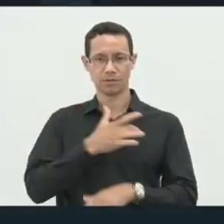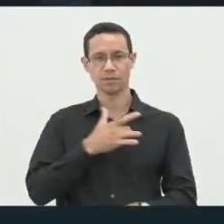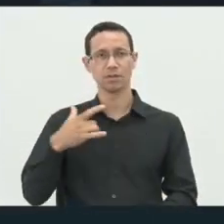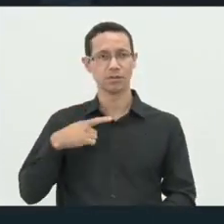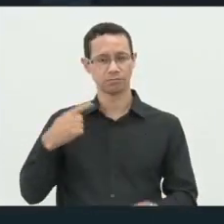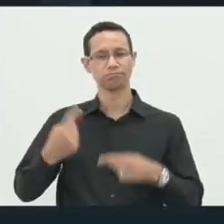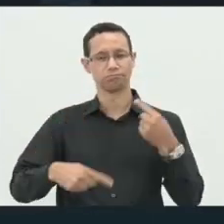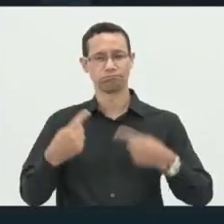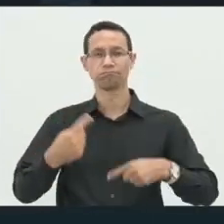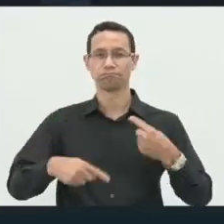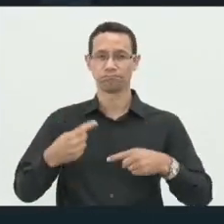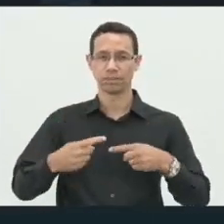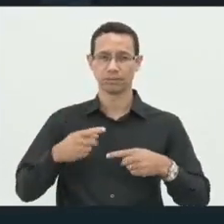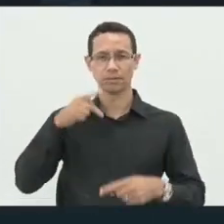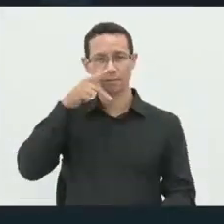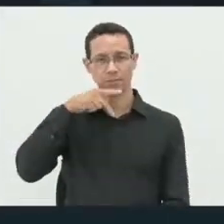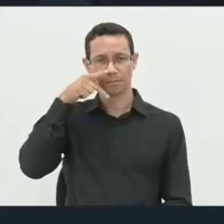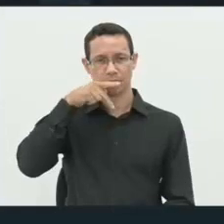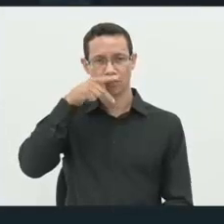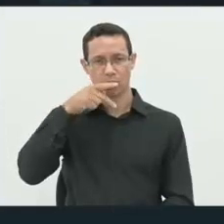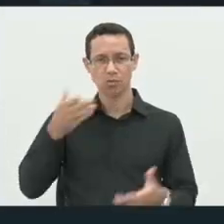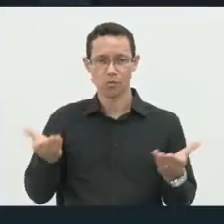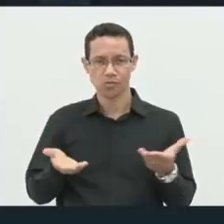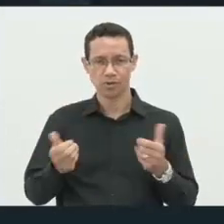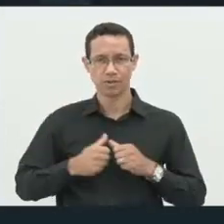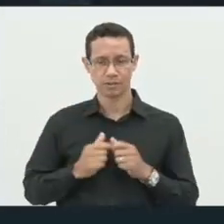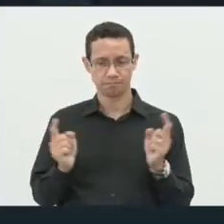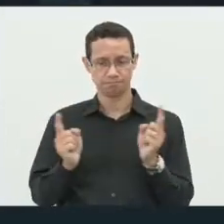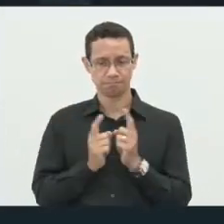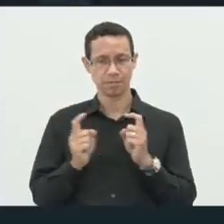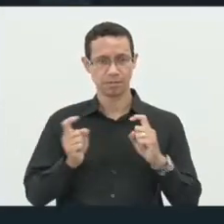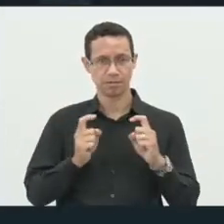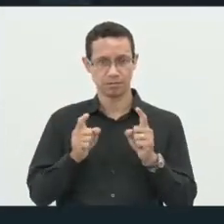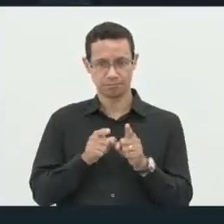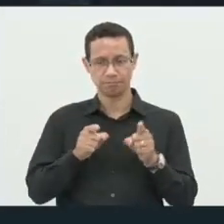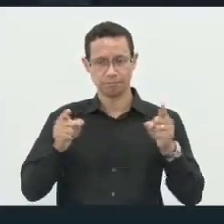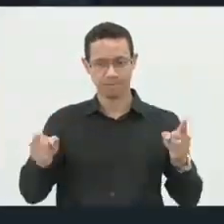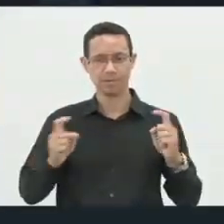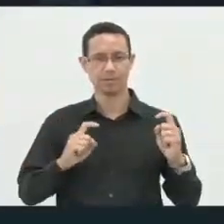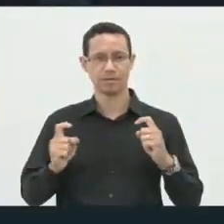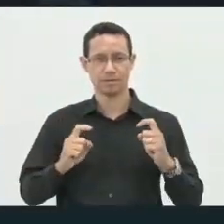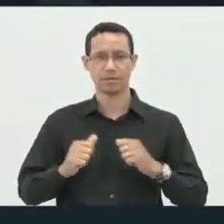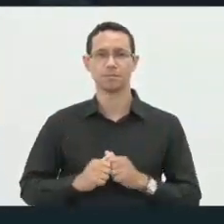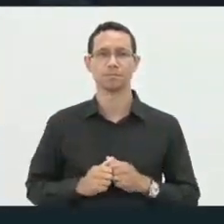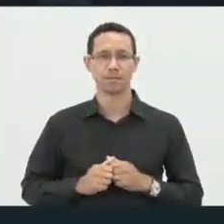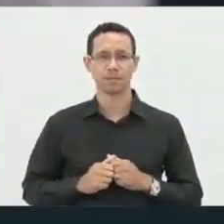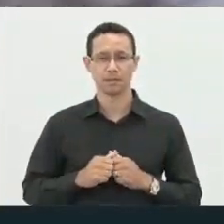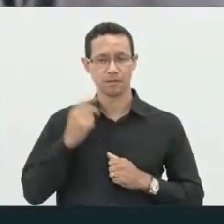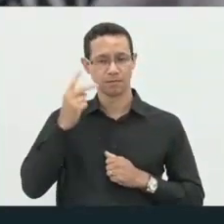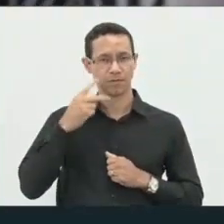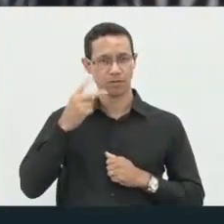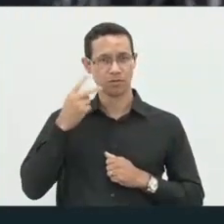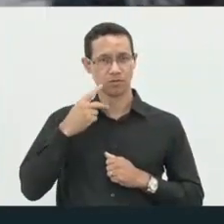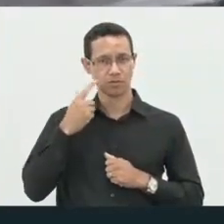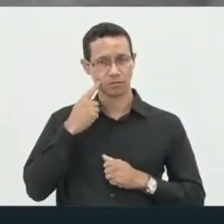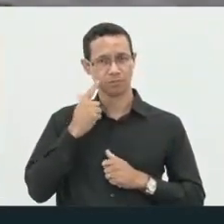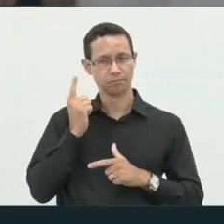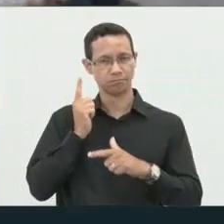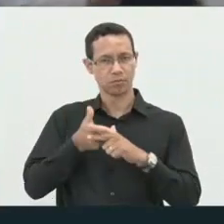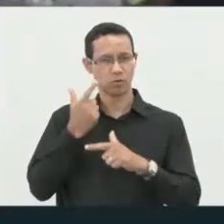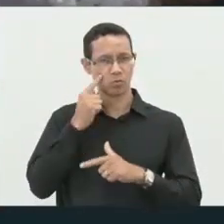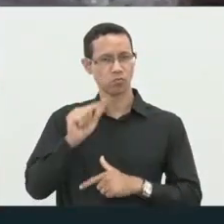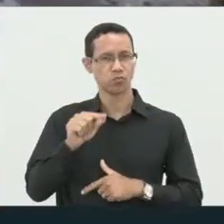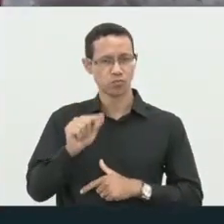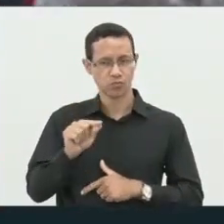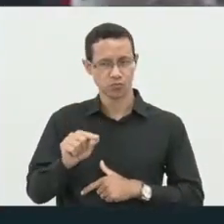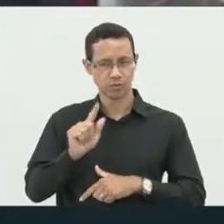debatido pelos parlamentares do dia de hoje tanto um pequeno expediente como um grande expediente muitos vereadores criticaram a atual gestão outros vereadores